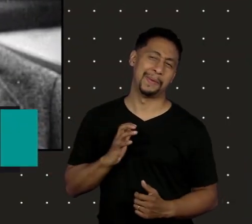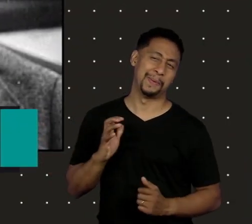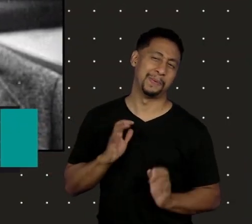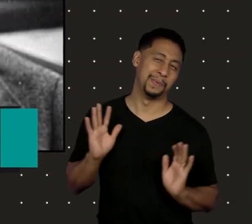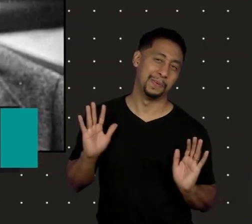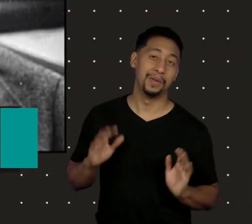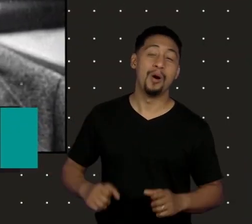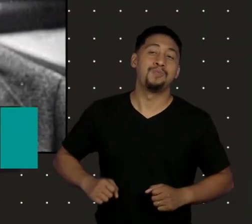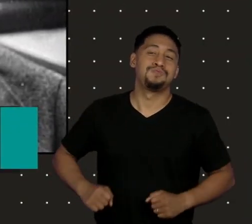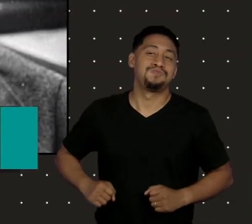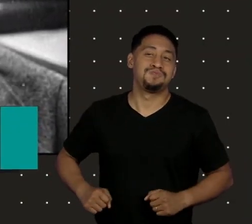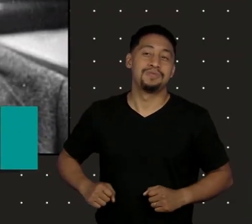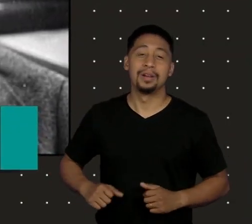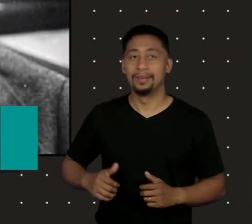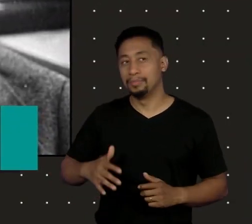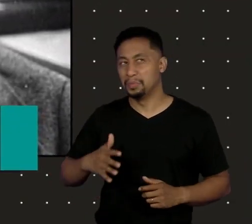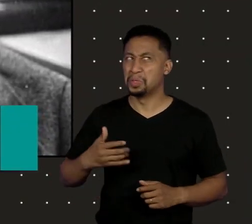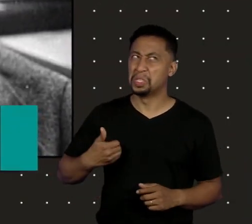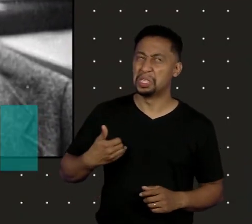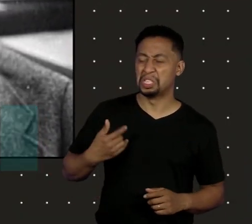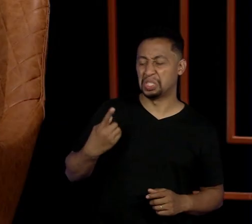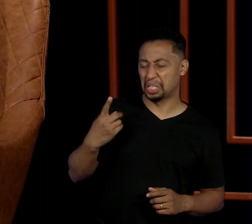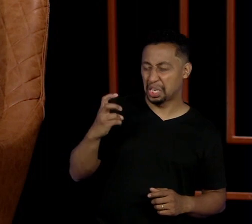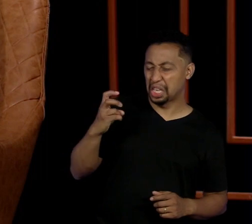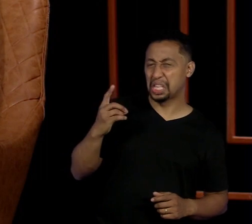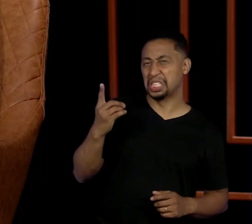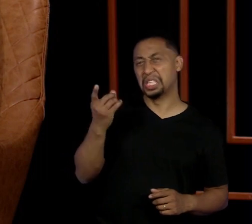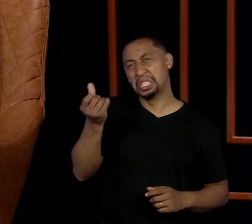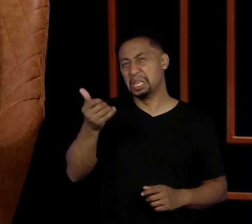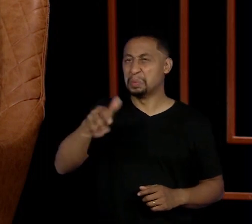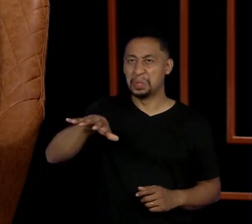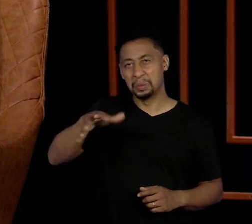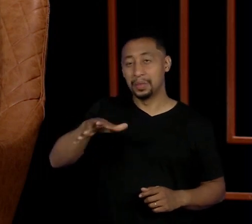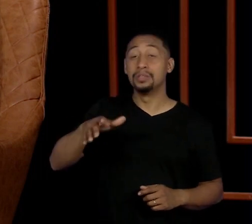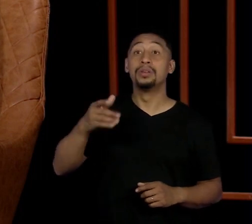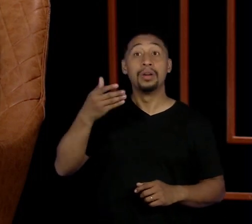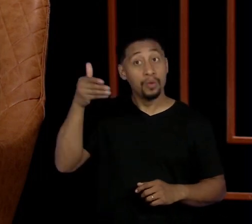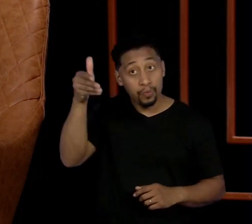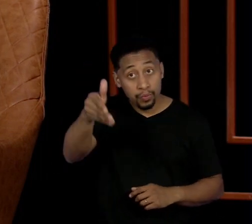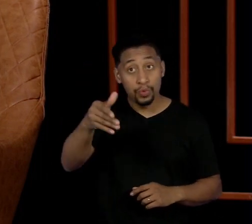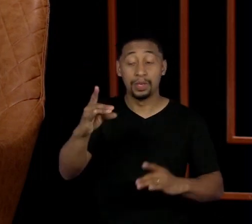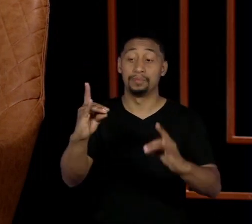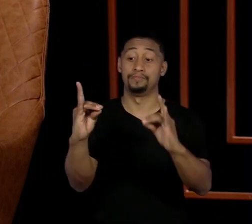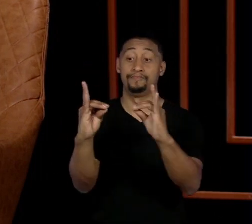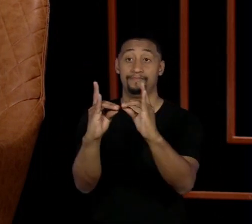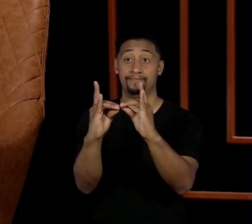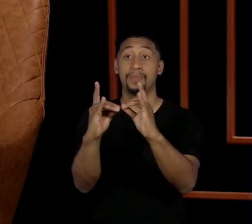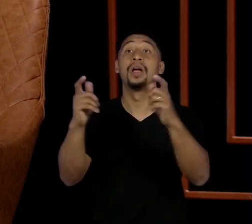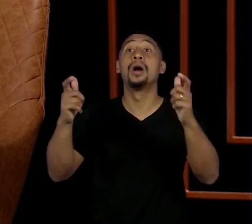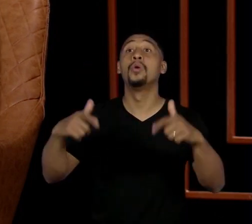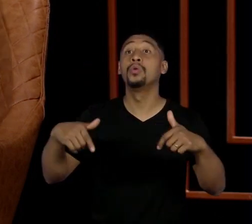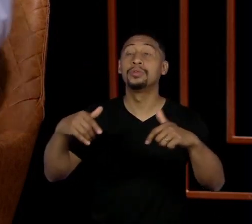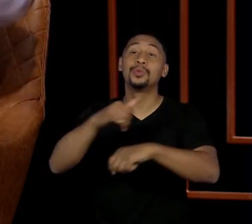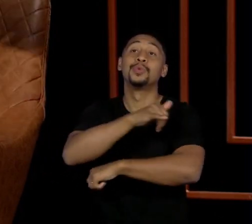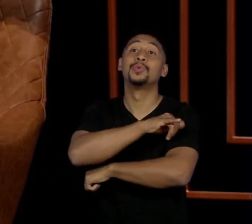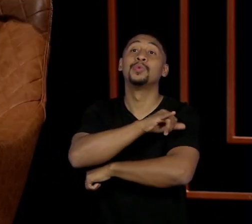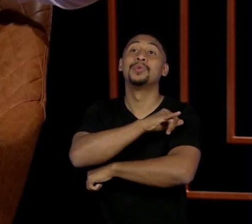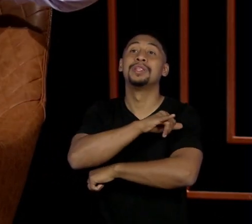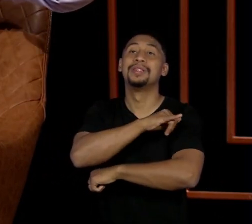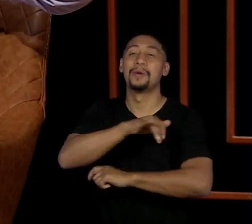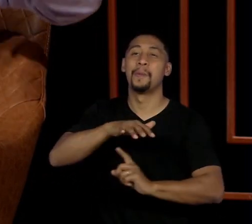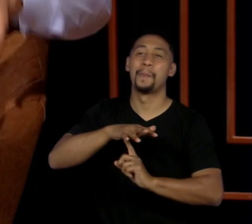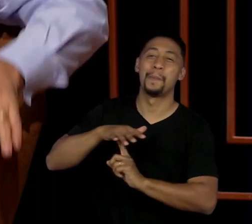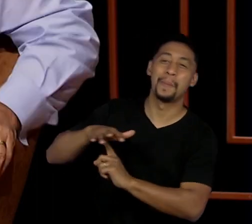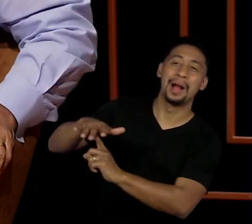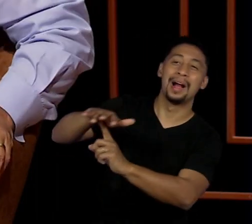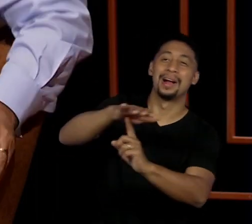que fazer a conta. 15, 16, e ele foi velado no Parque Lage, no Rio de Janeiro. E eu estava num jantar de